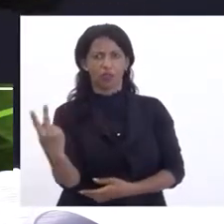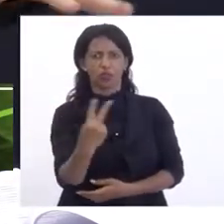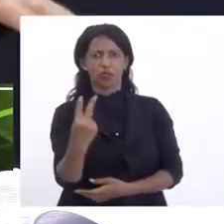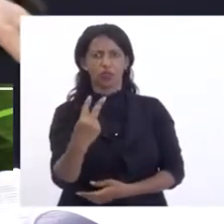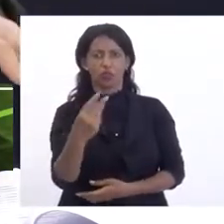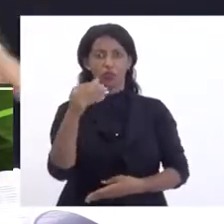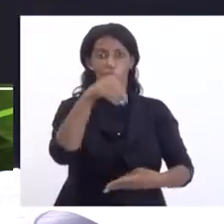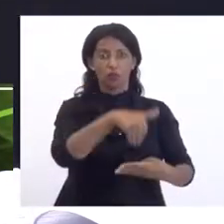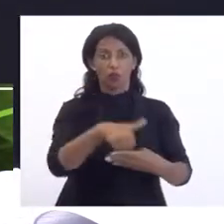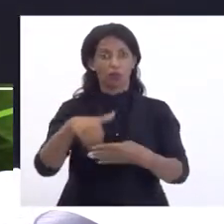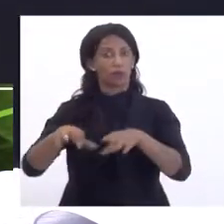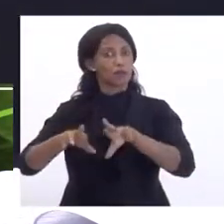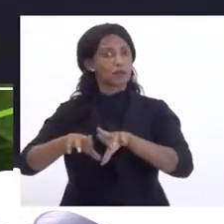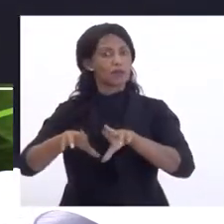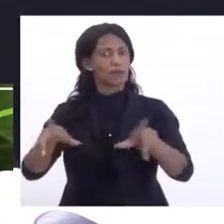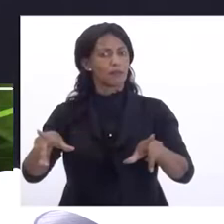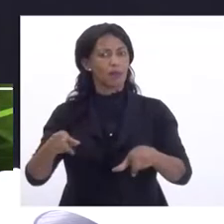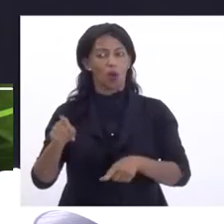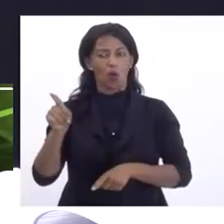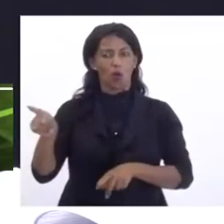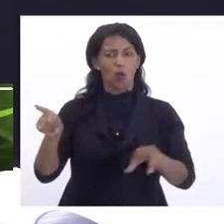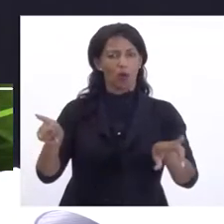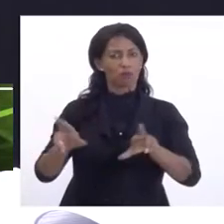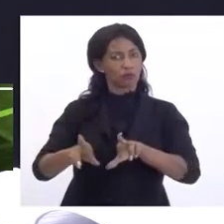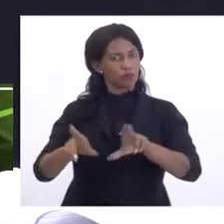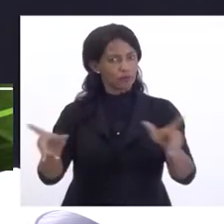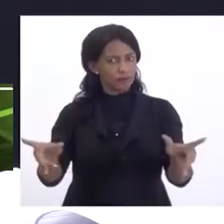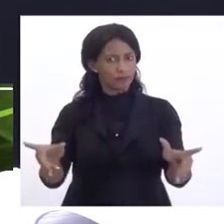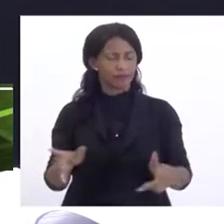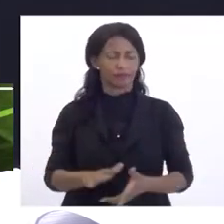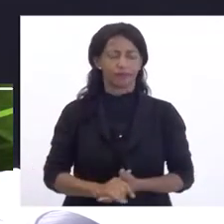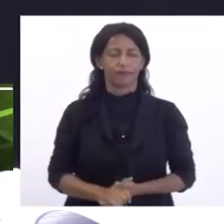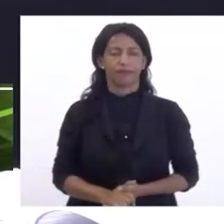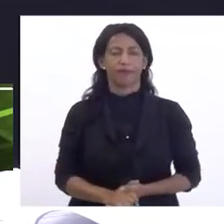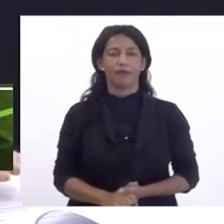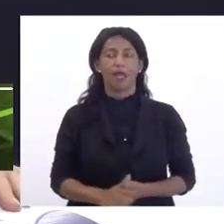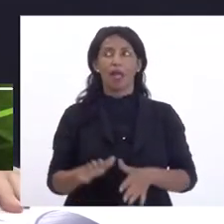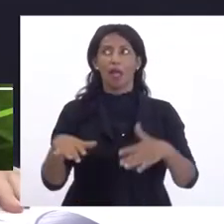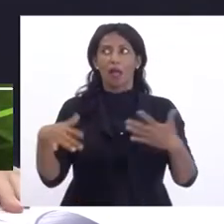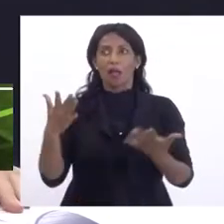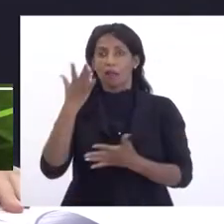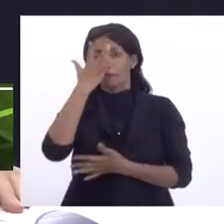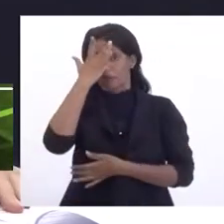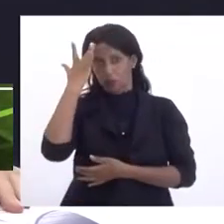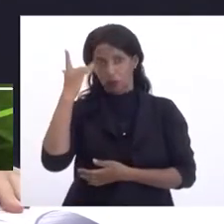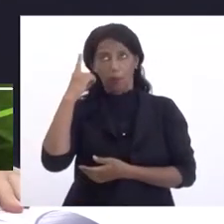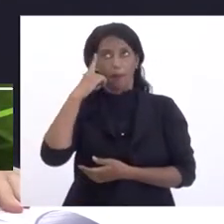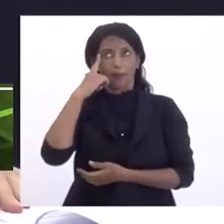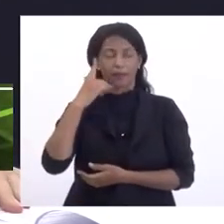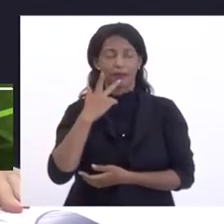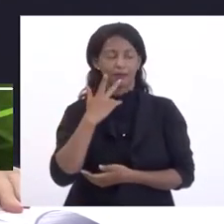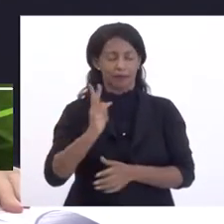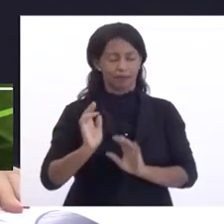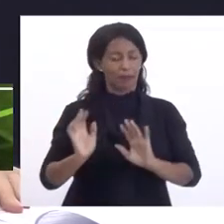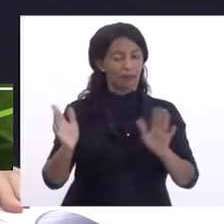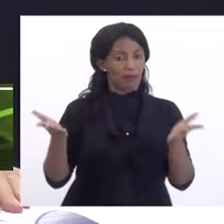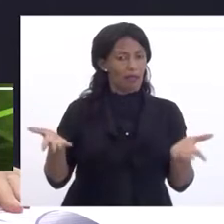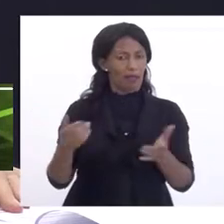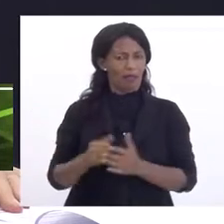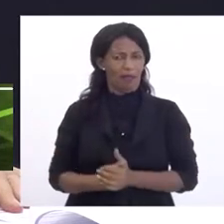distintas. Uma não contamina a outra. Aí alguém pode dizer assim: ah, mas